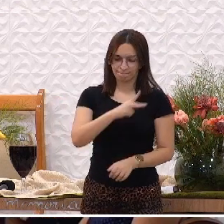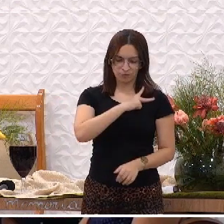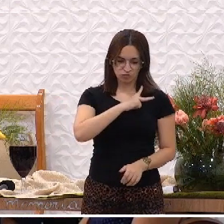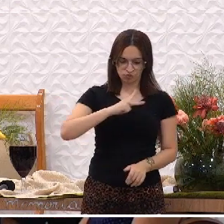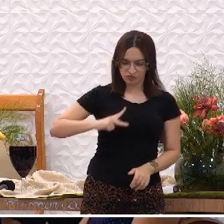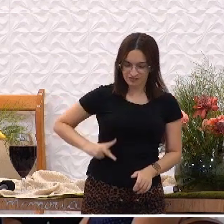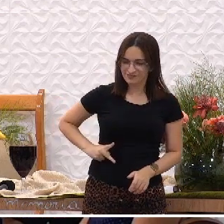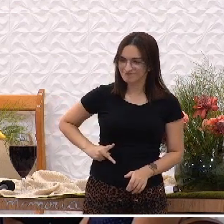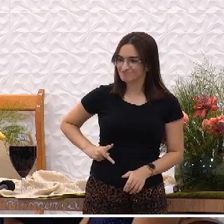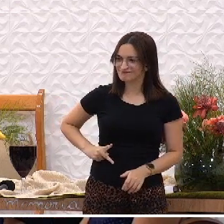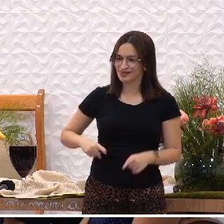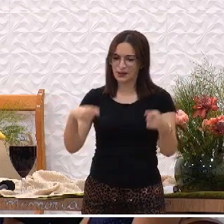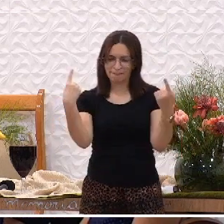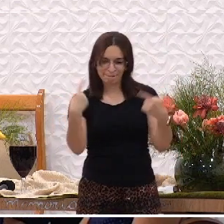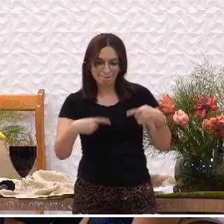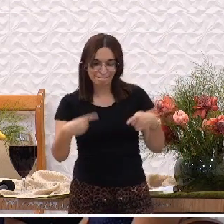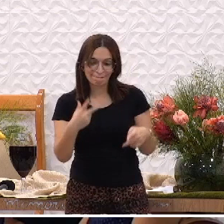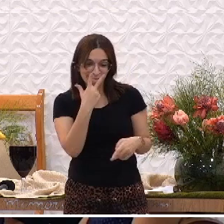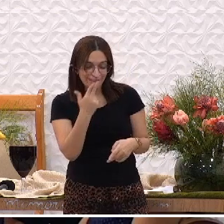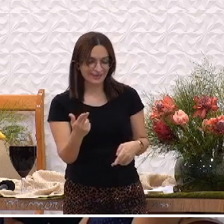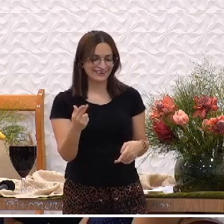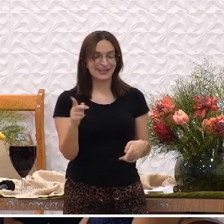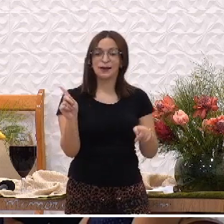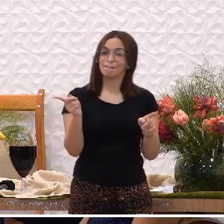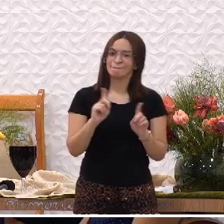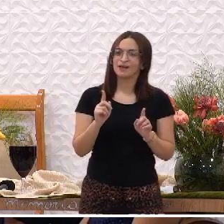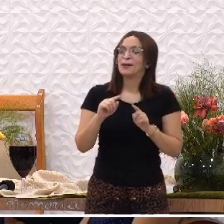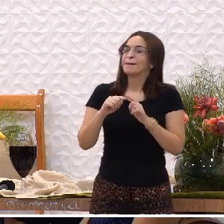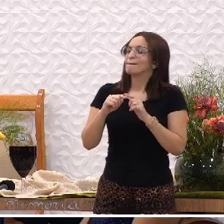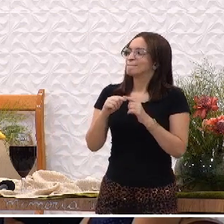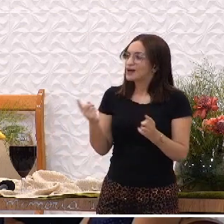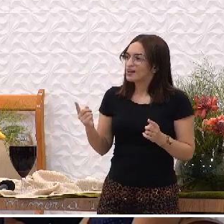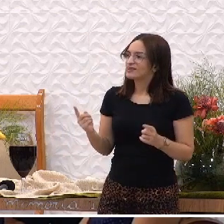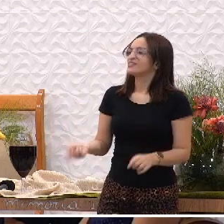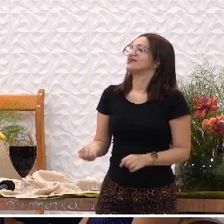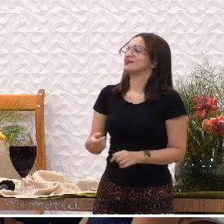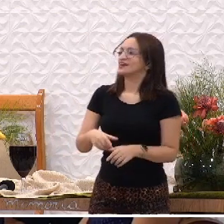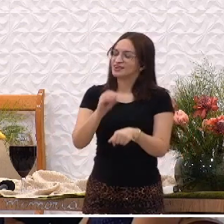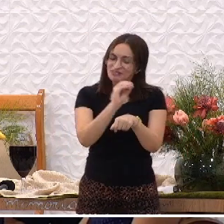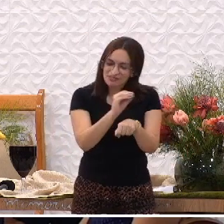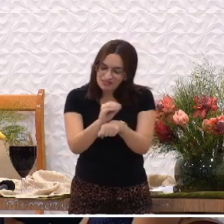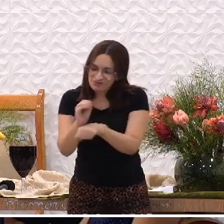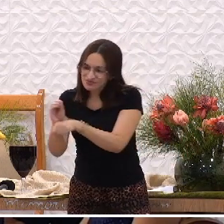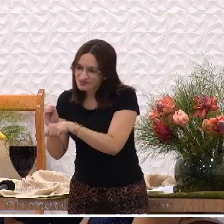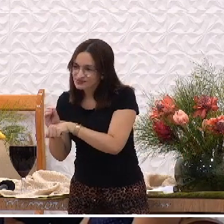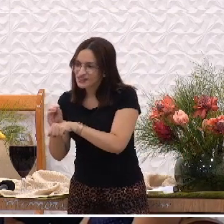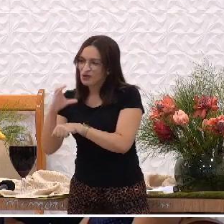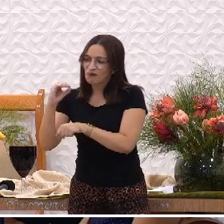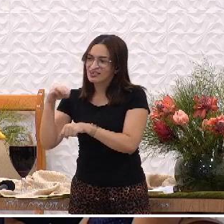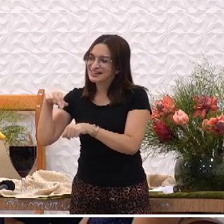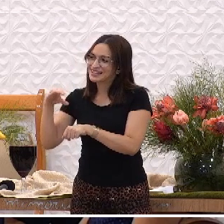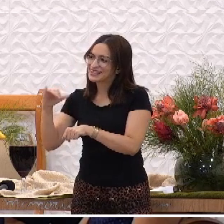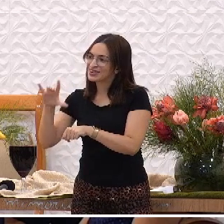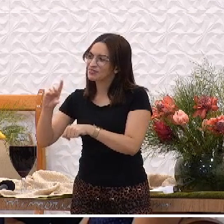gente atrela muito à política e tal, mas eles são pastores pastoreando a igreja. Ali, quando o Supremo Concílio se reúne, é a